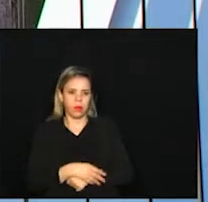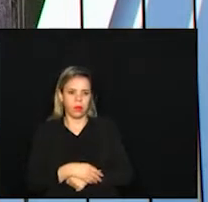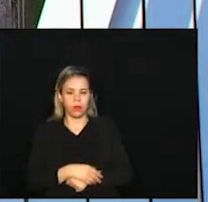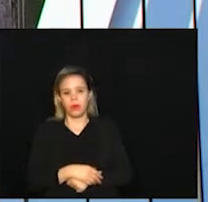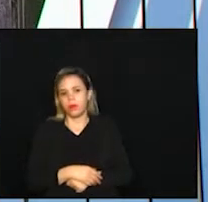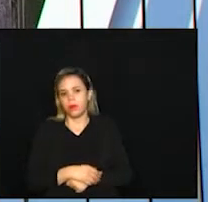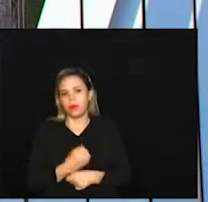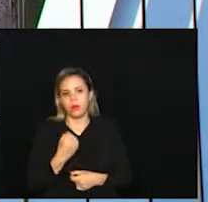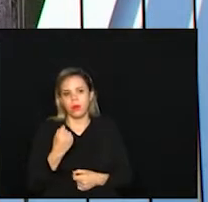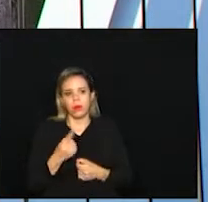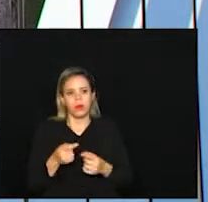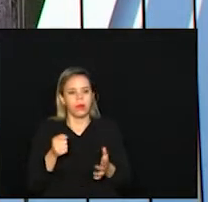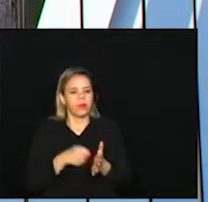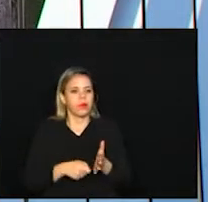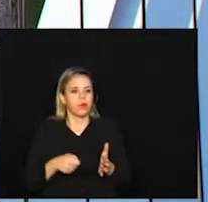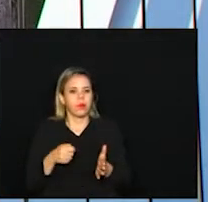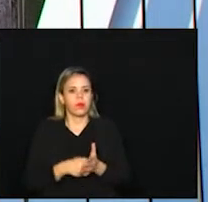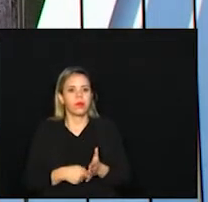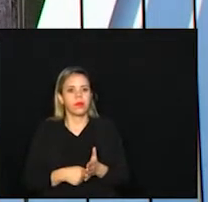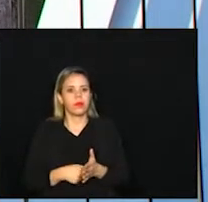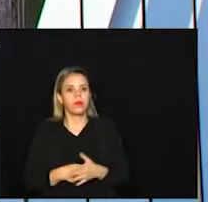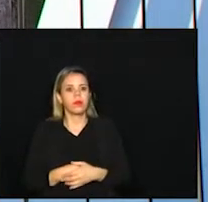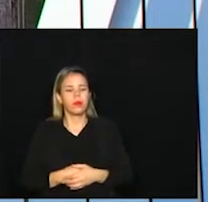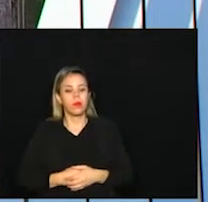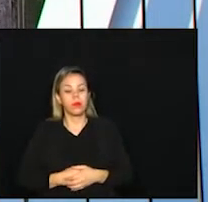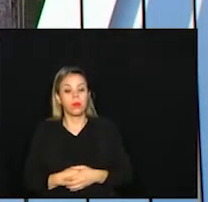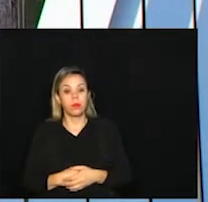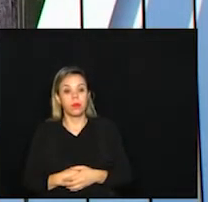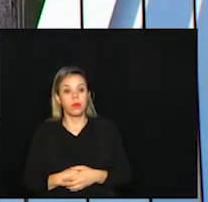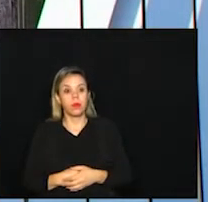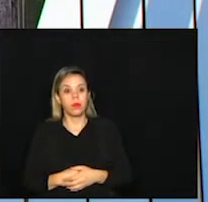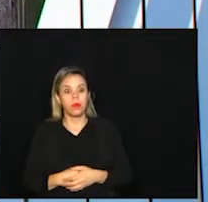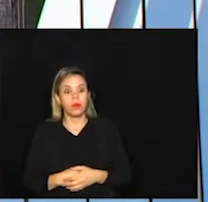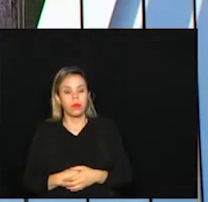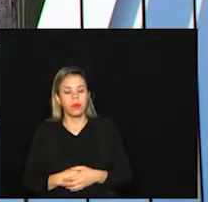alguns enfim indicam uma uma uma